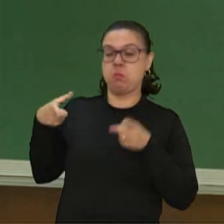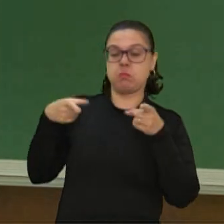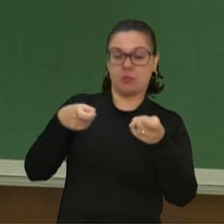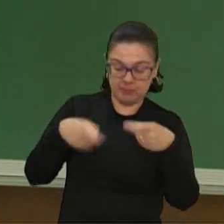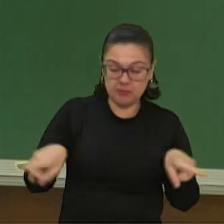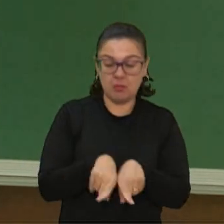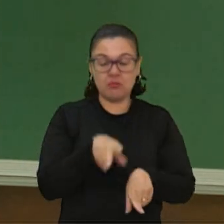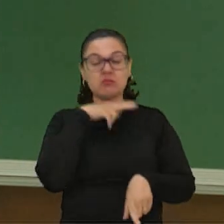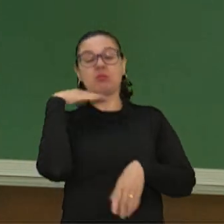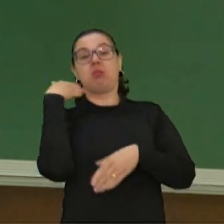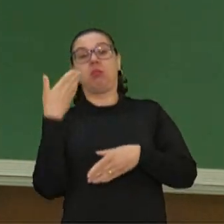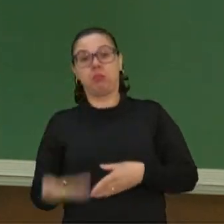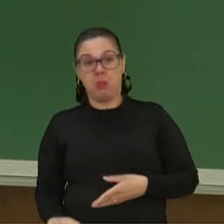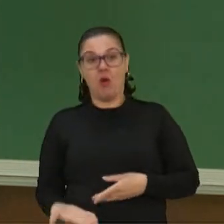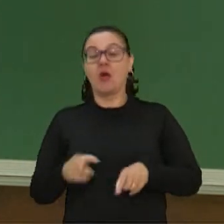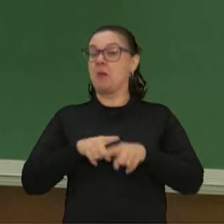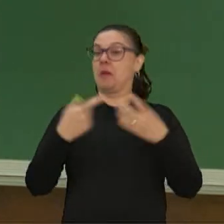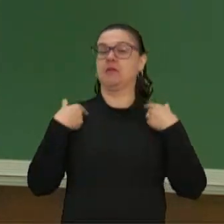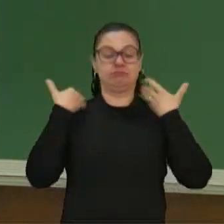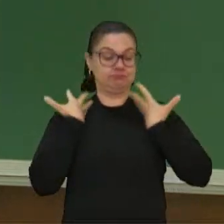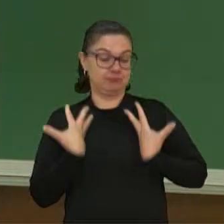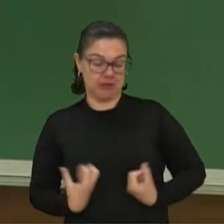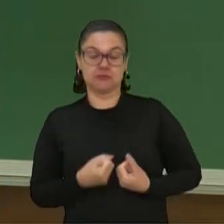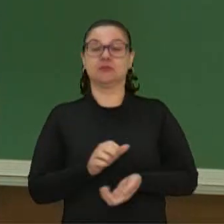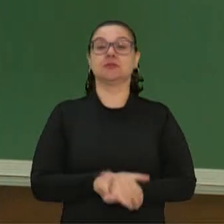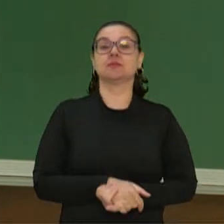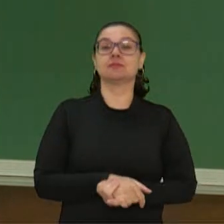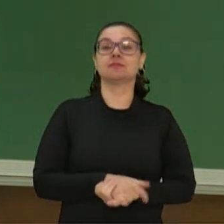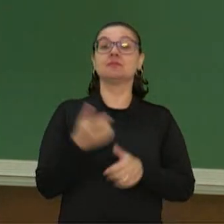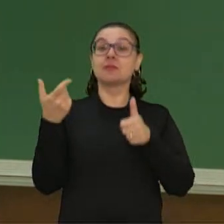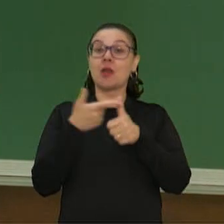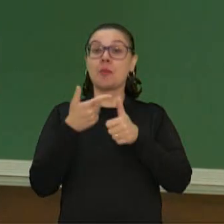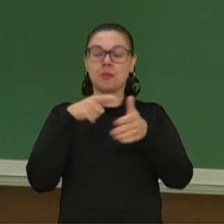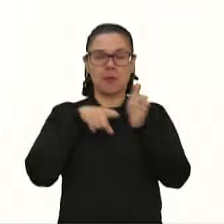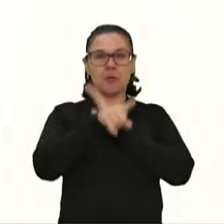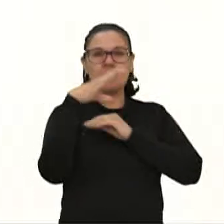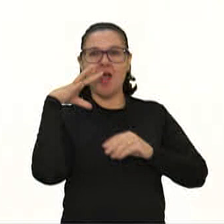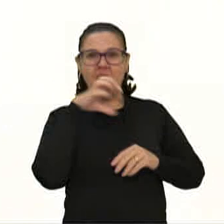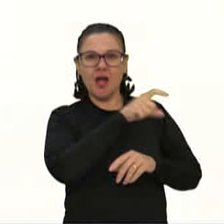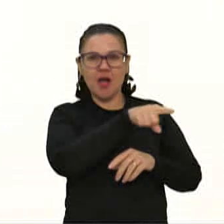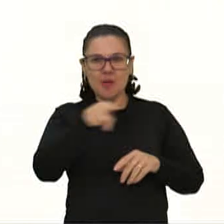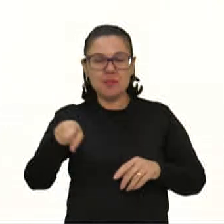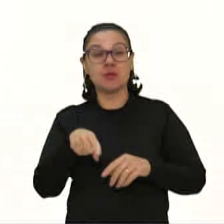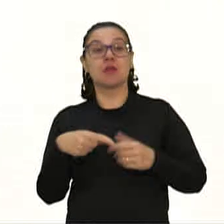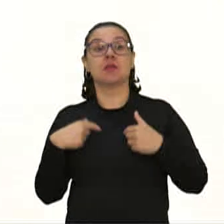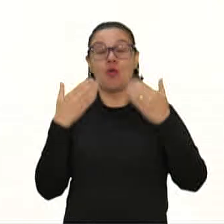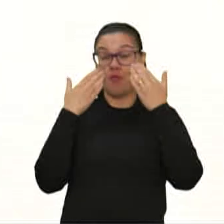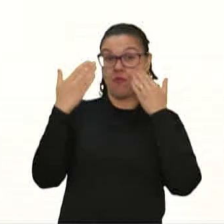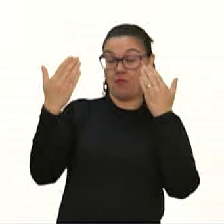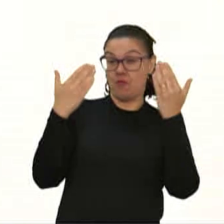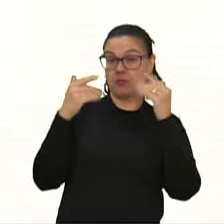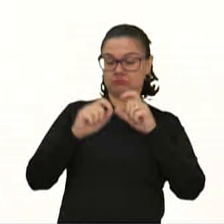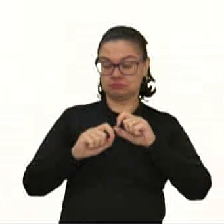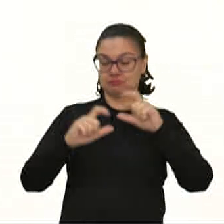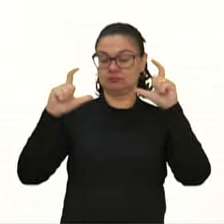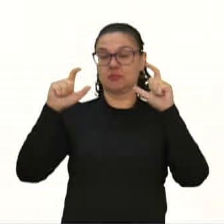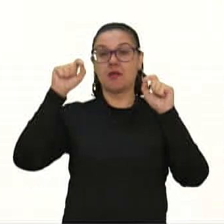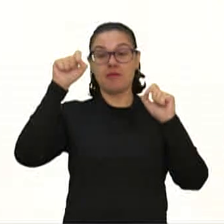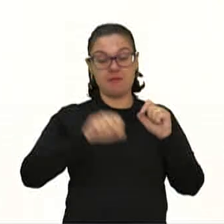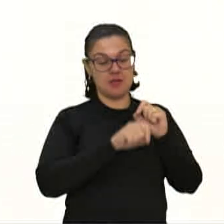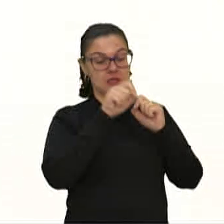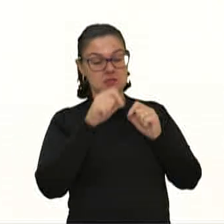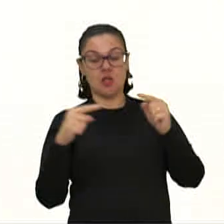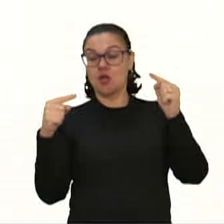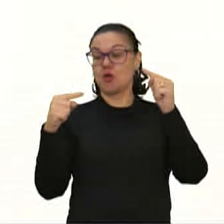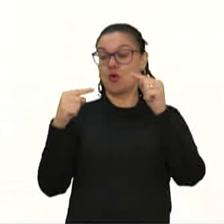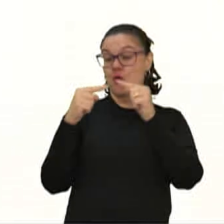mortos, mas não fartos. Então, primeiro quiz para vocês, jogo rápido. Considere os versos em destaque e assinale a opção que